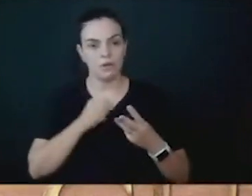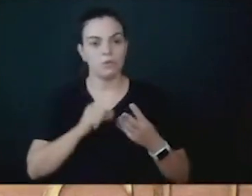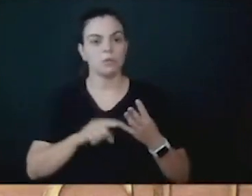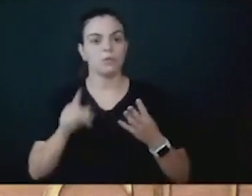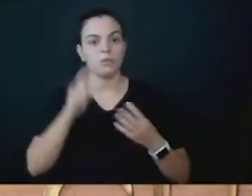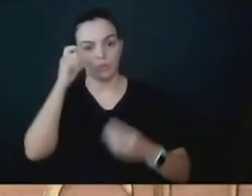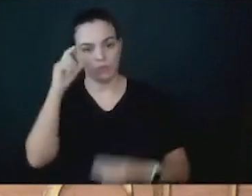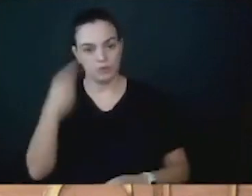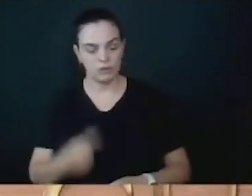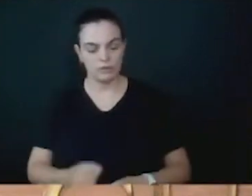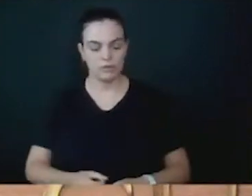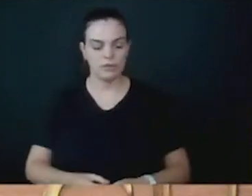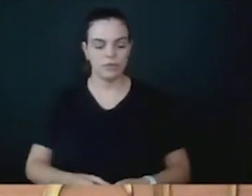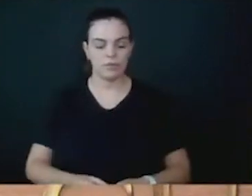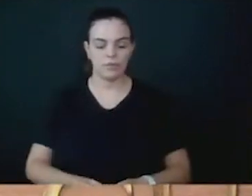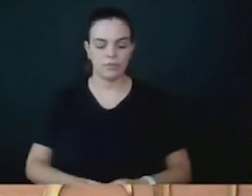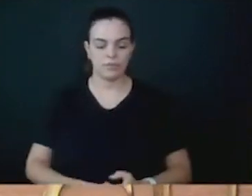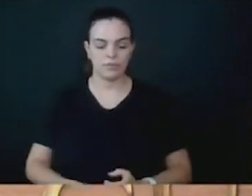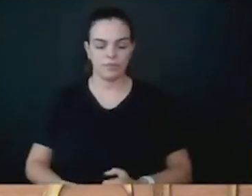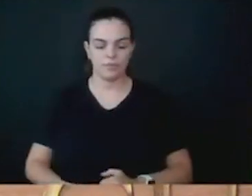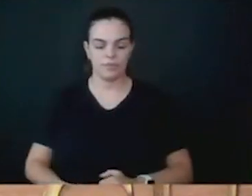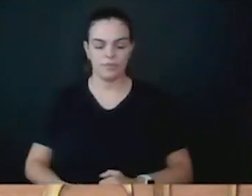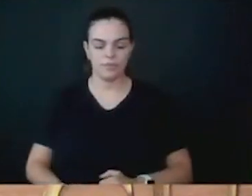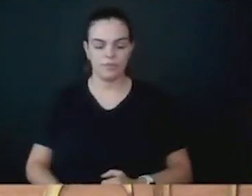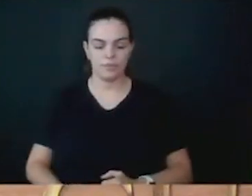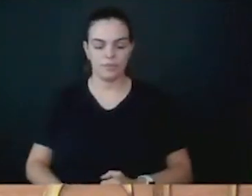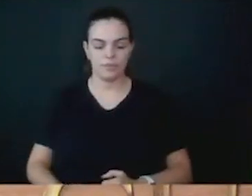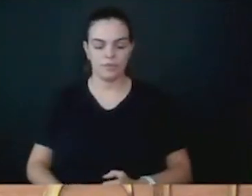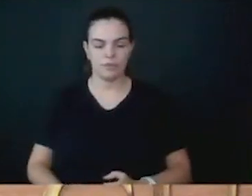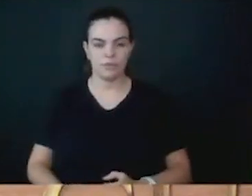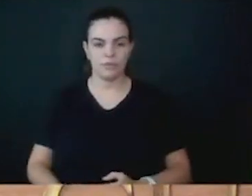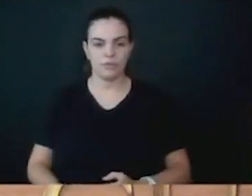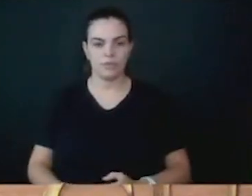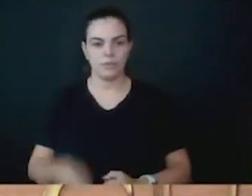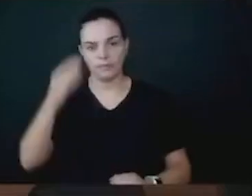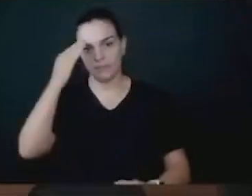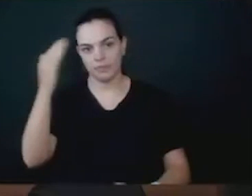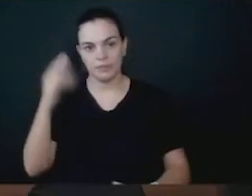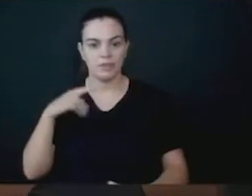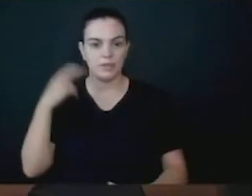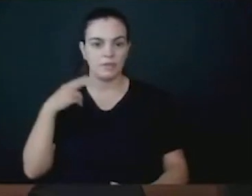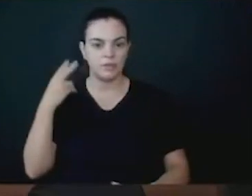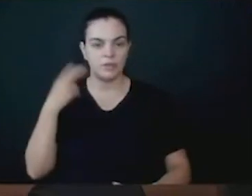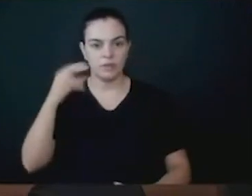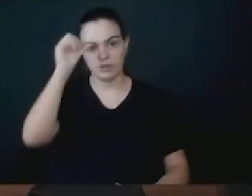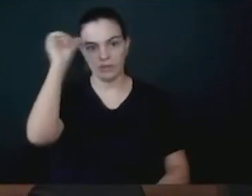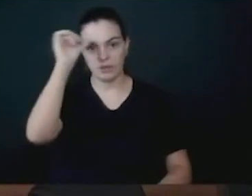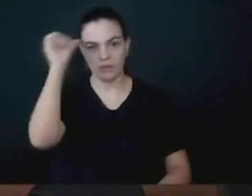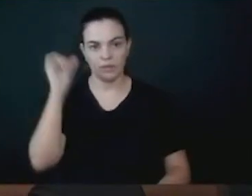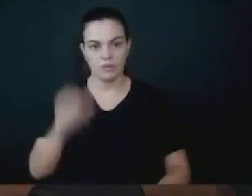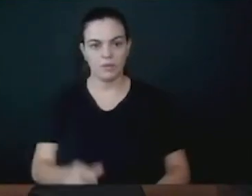Ok. Nessa ordem, então. Vereadora, com a palavra. Obrigada, vereador Serginho. Bom dia, cumprimento a